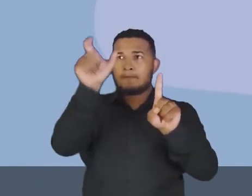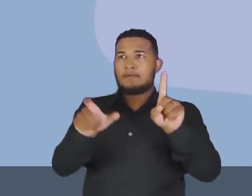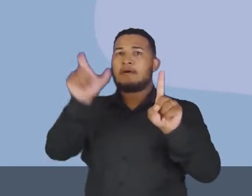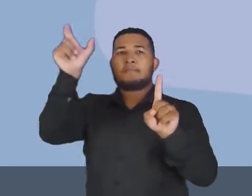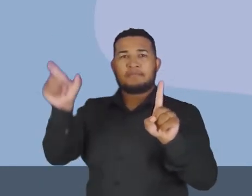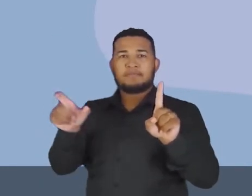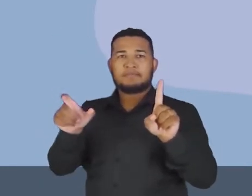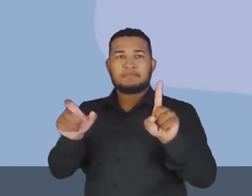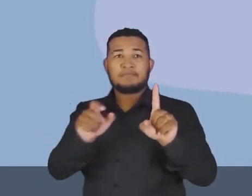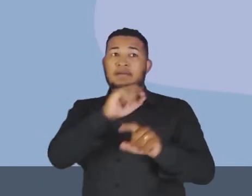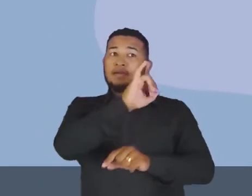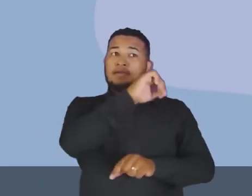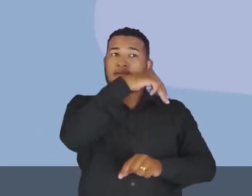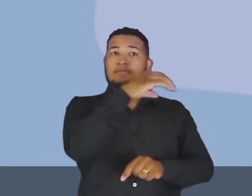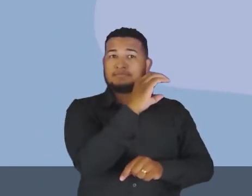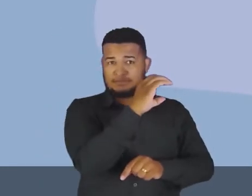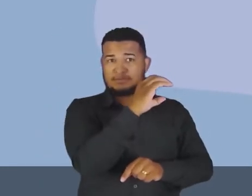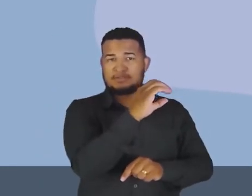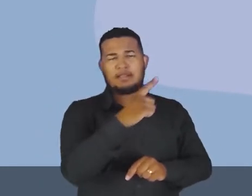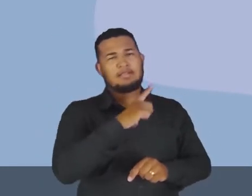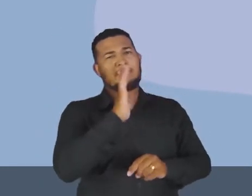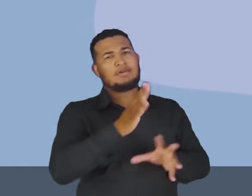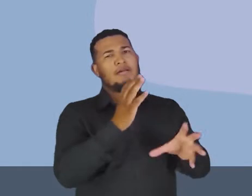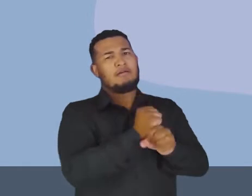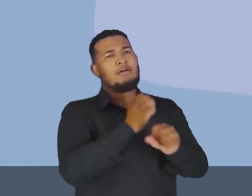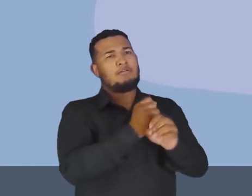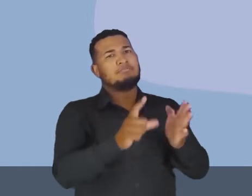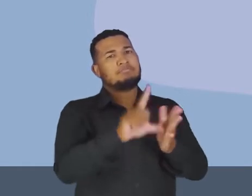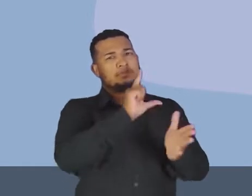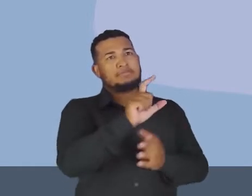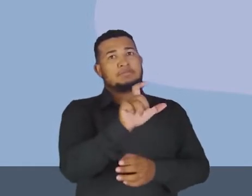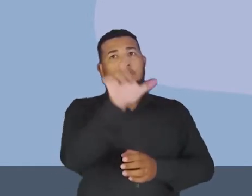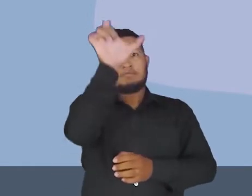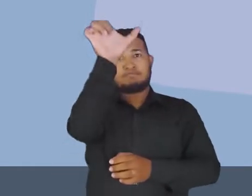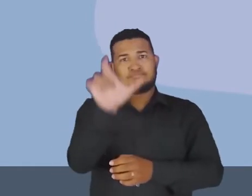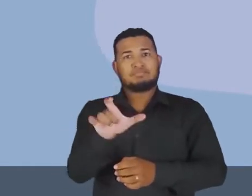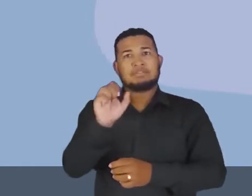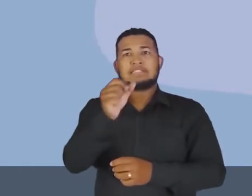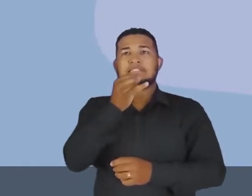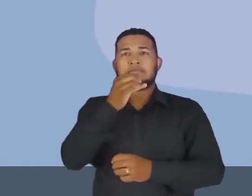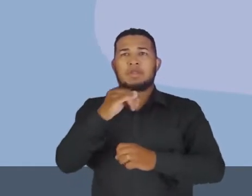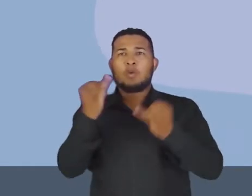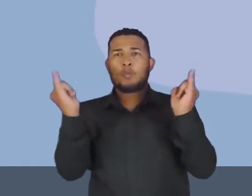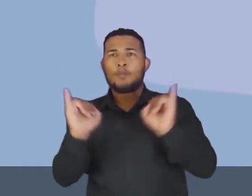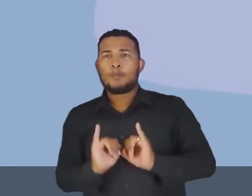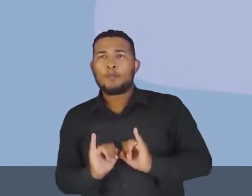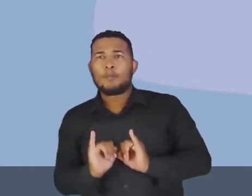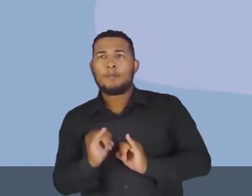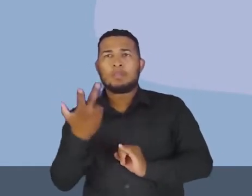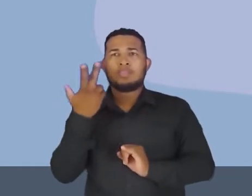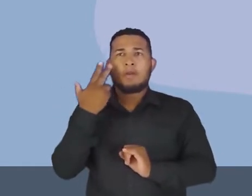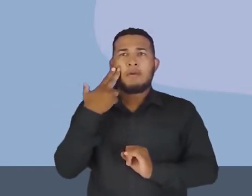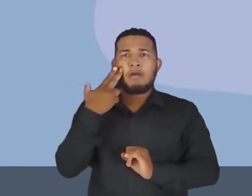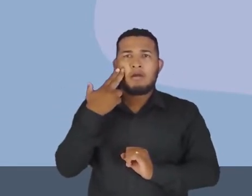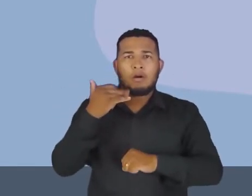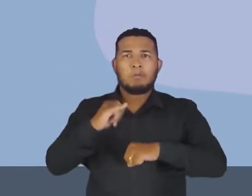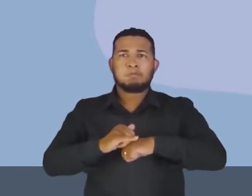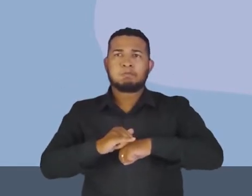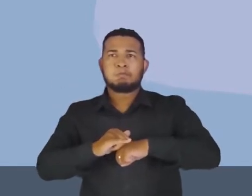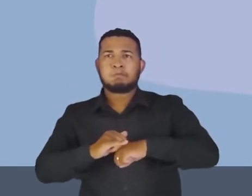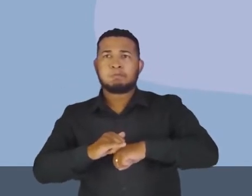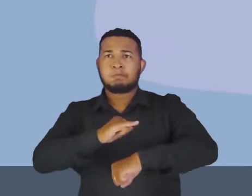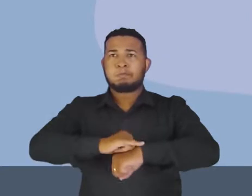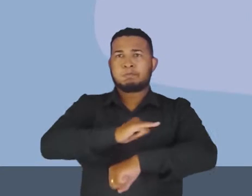aquele resultado que nós obtivemos no cálculo anterior, né? A sua classificação, se você está magro, normal, se você